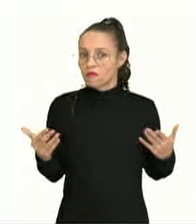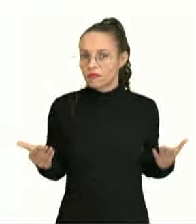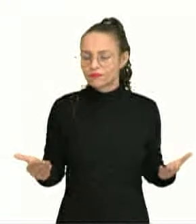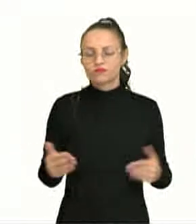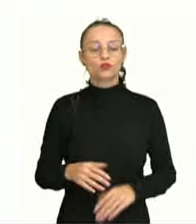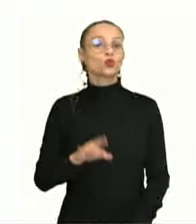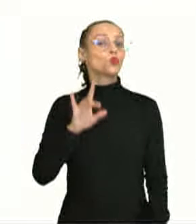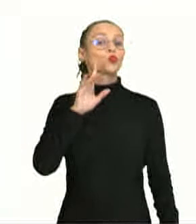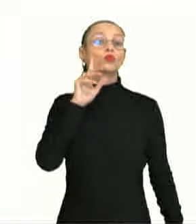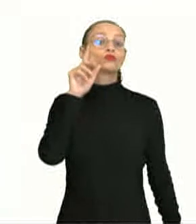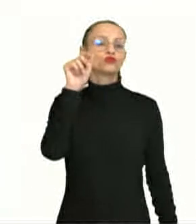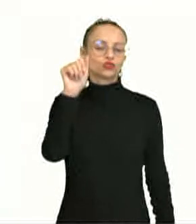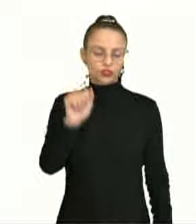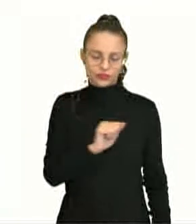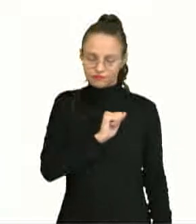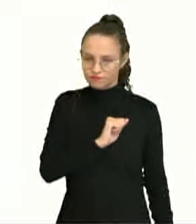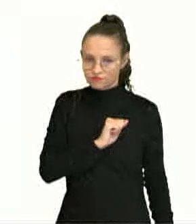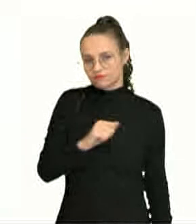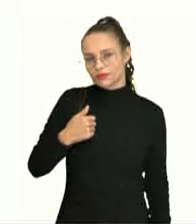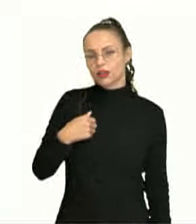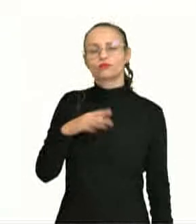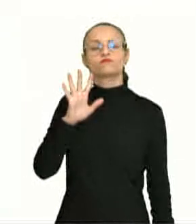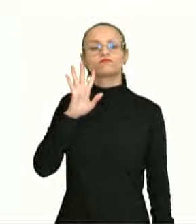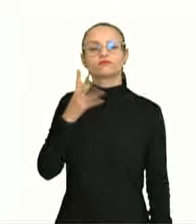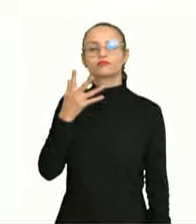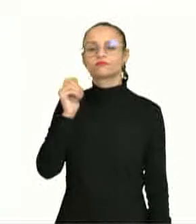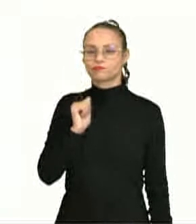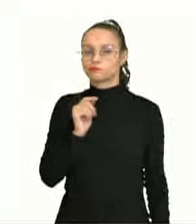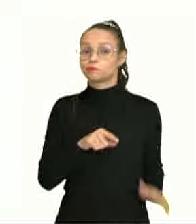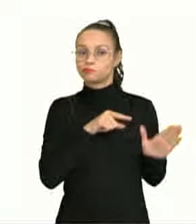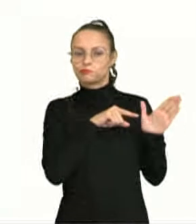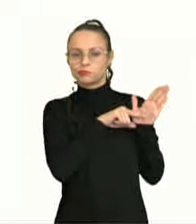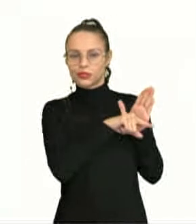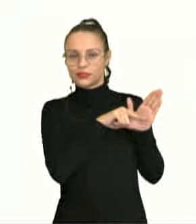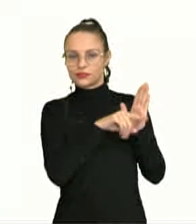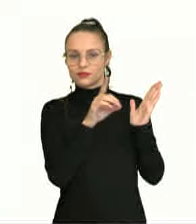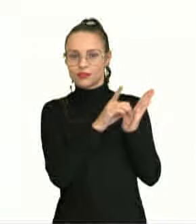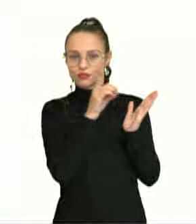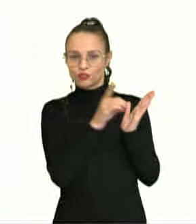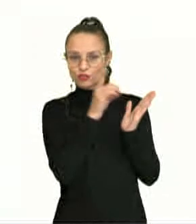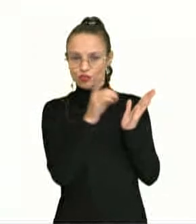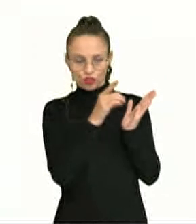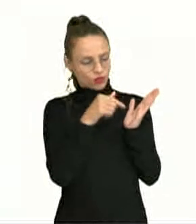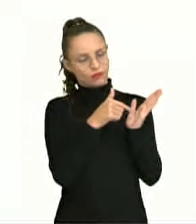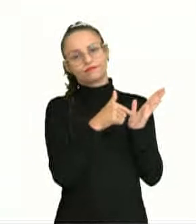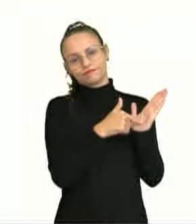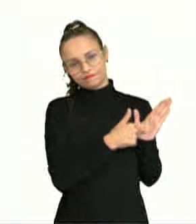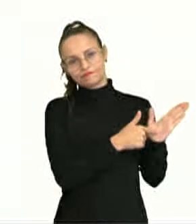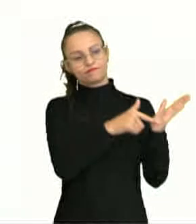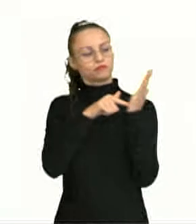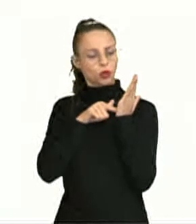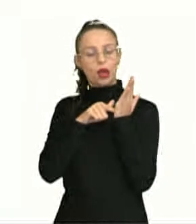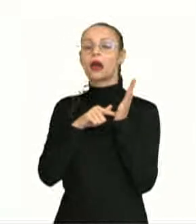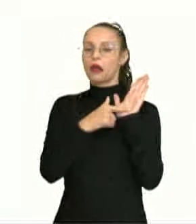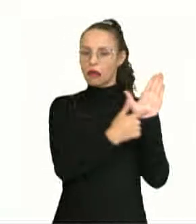Um dia, finalmente, procurei no dicionário. E aí está o Aurelião, que não me deixa